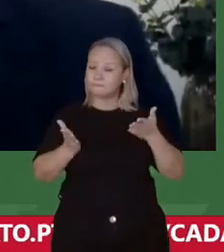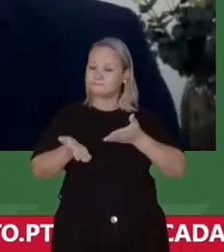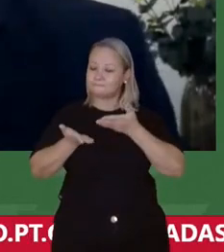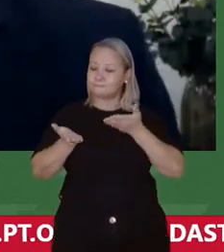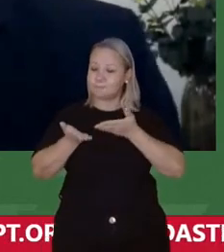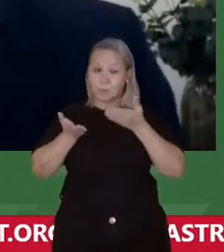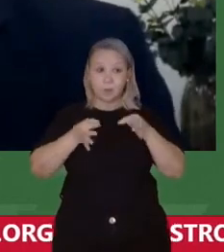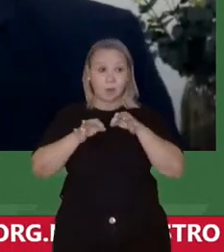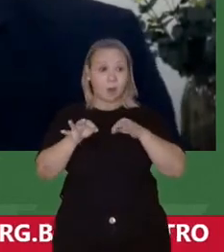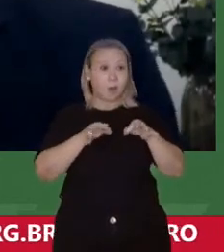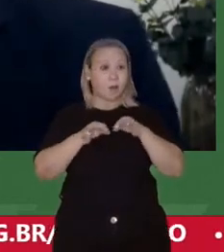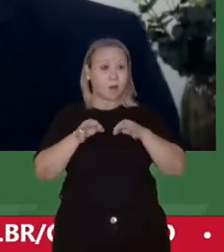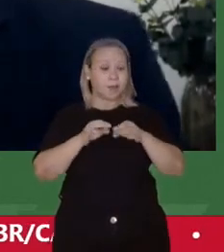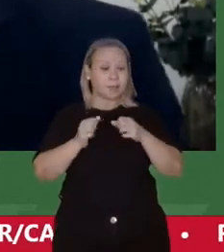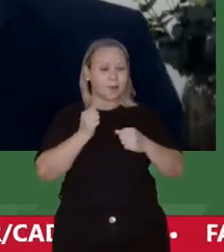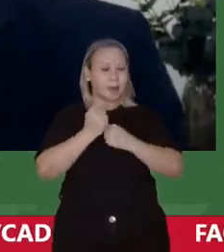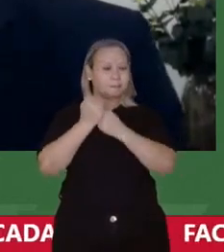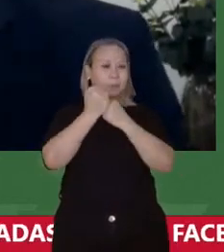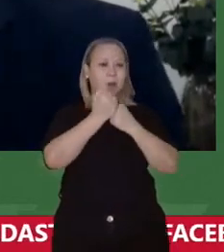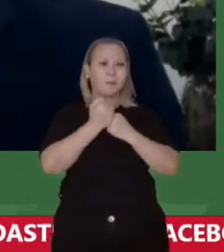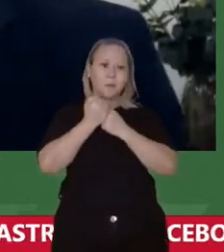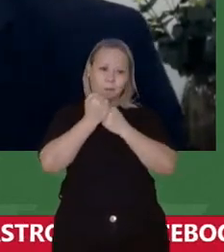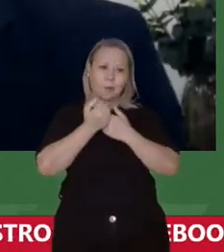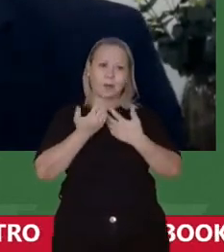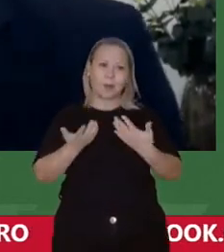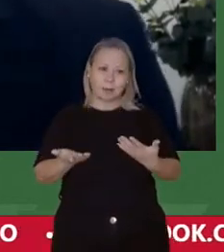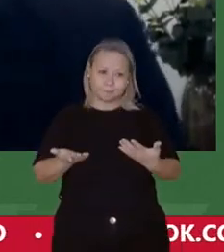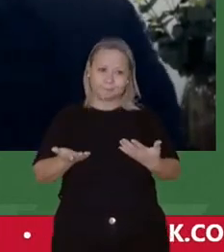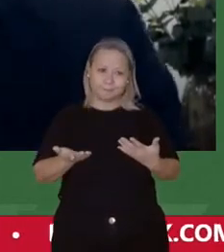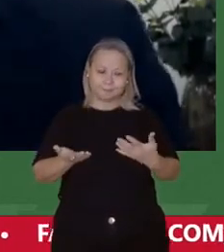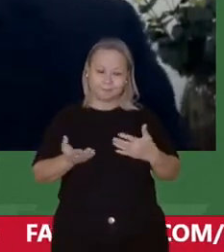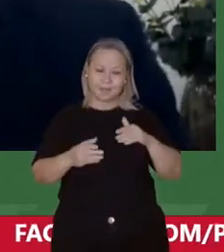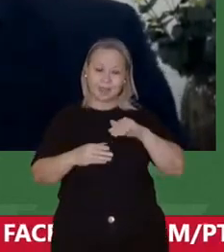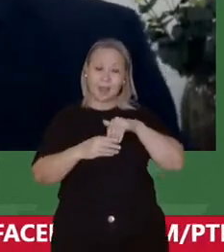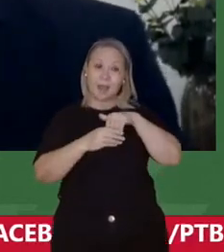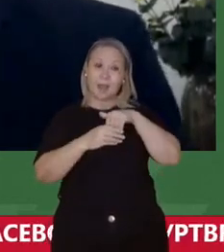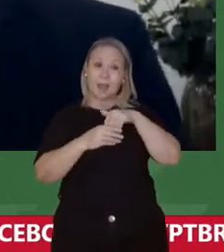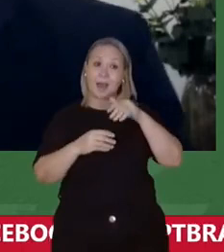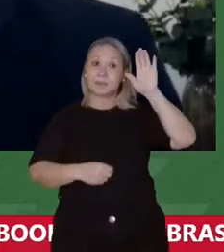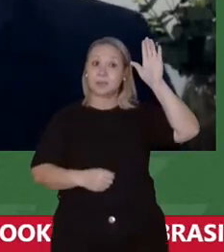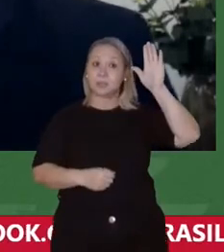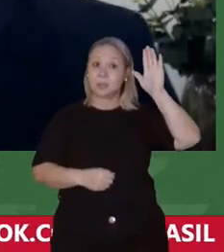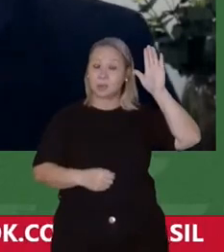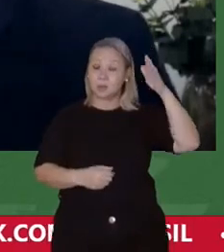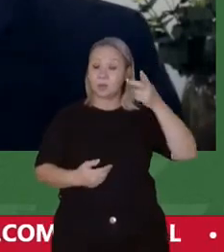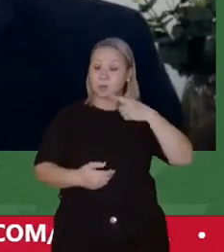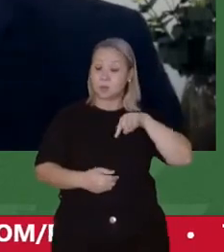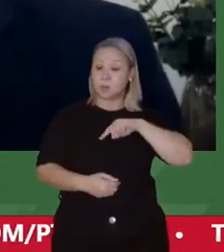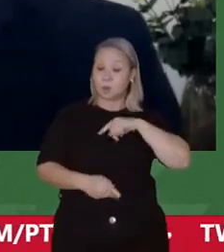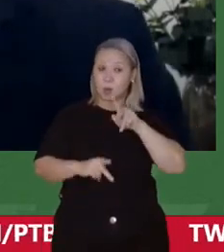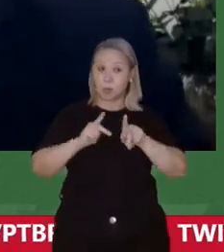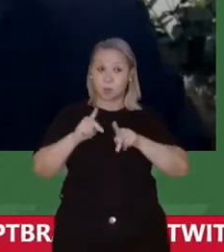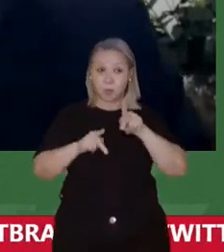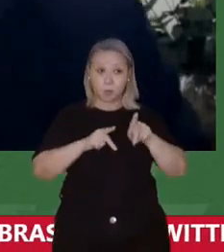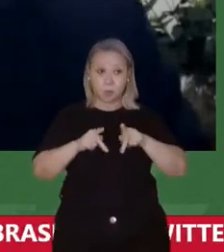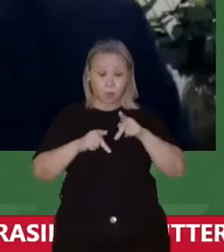incentivar, organizar e apoiar as candidaturas da nossa população